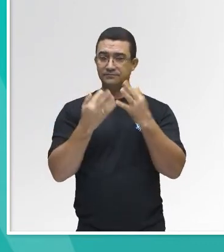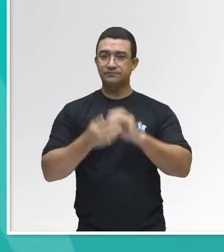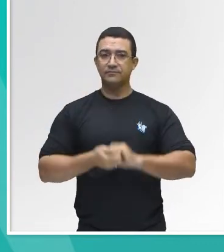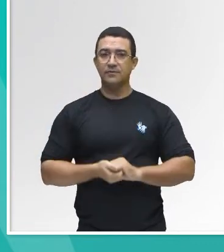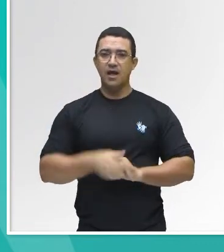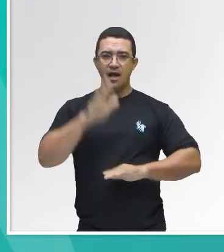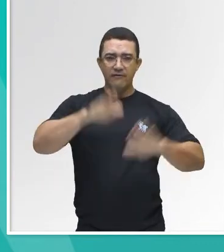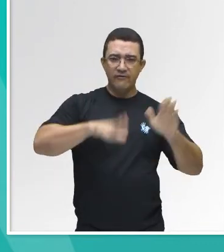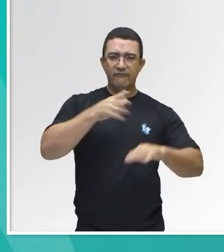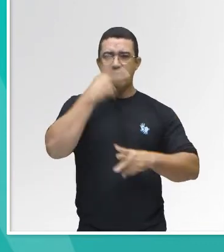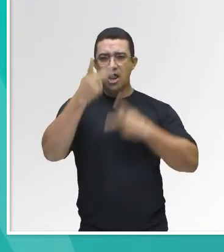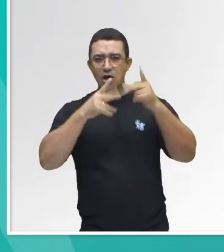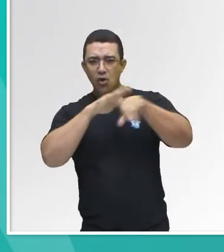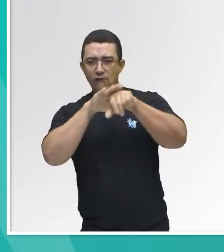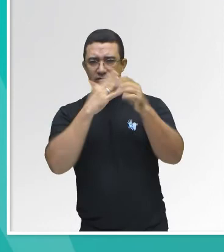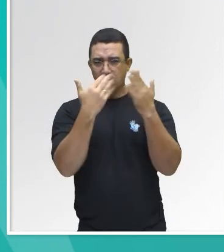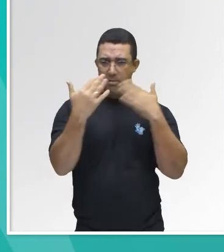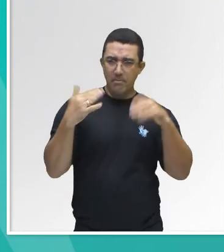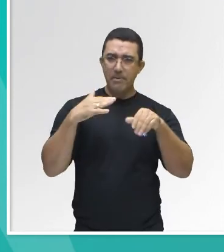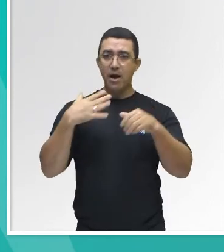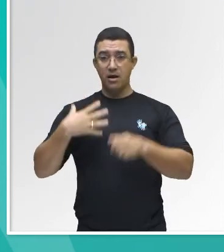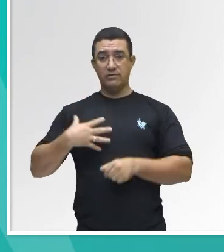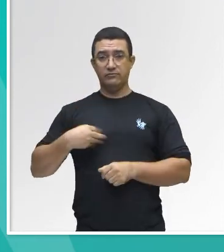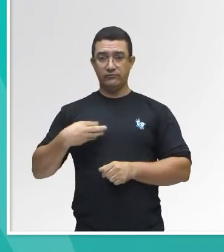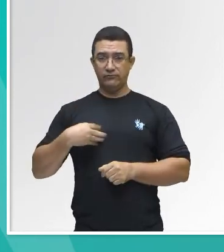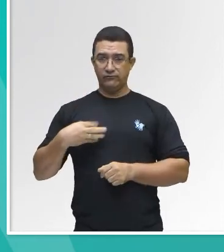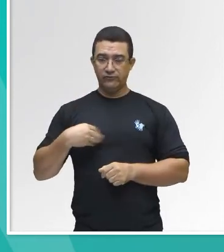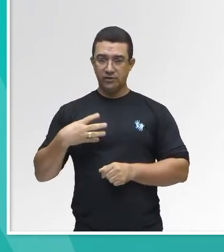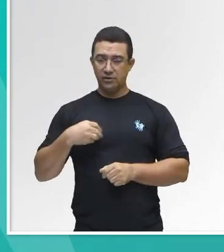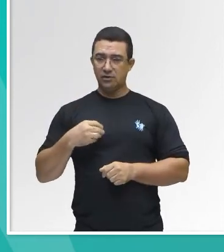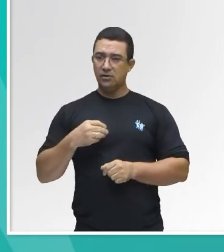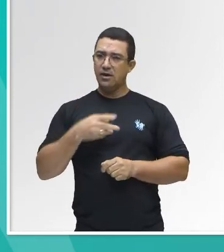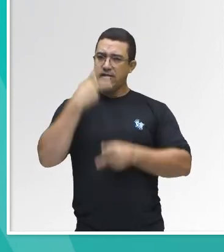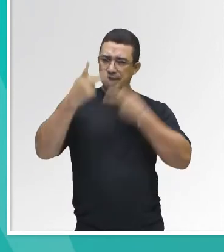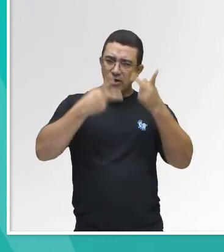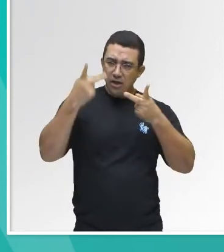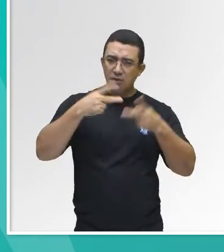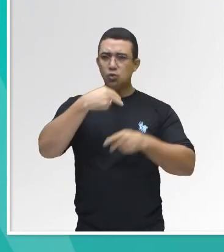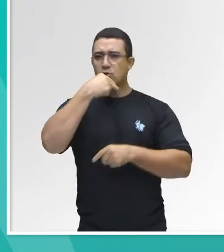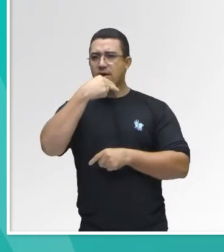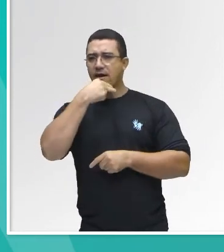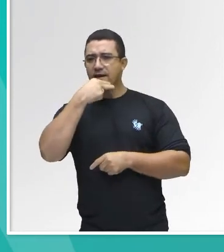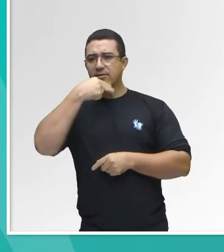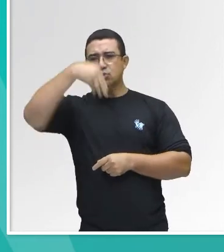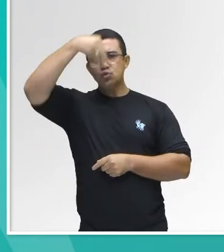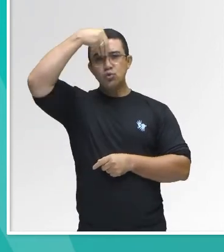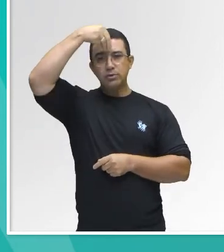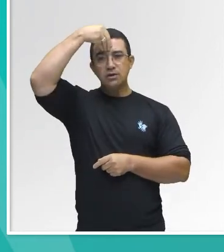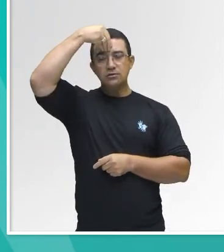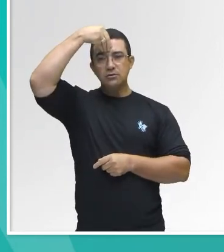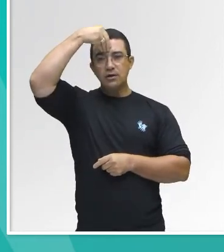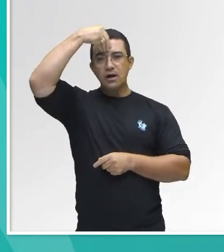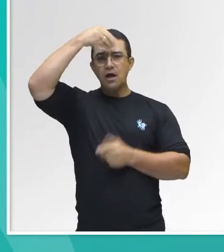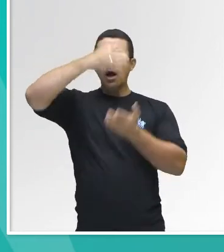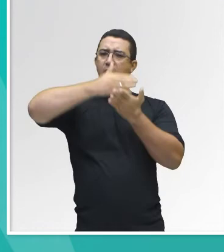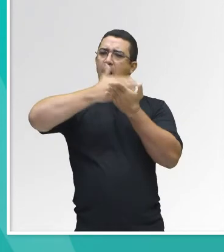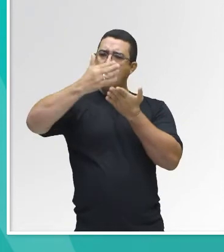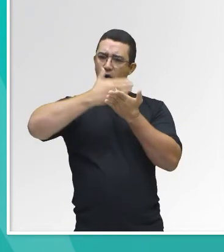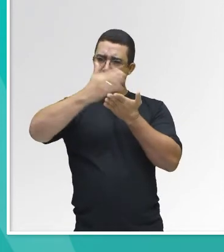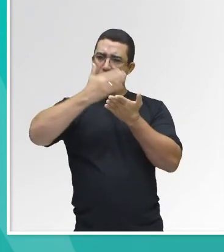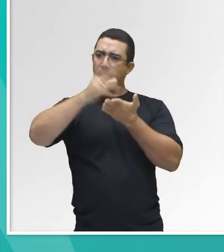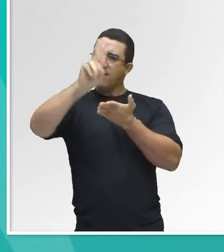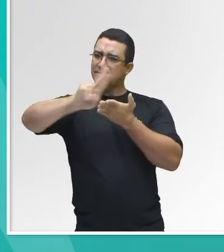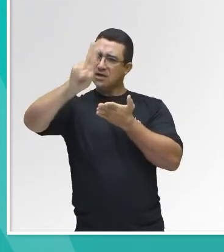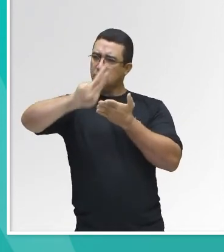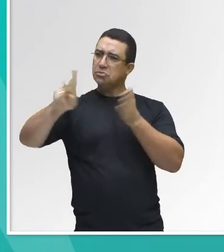nossos filhos, né? Com os nossos netos, com os nossos sobrinhos, a gente começa a utilizar